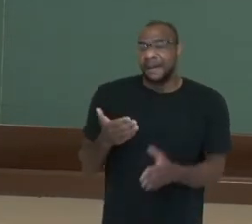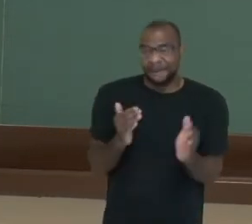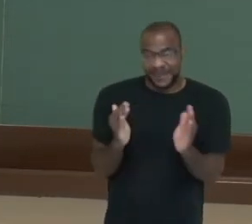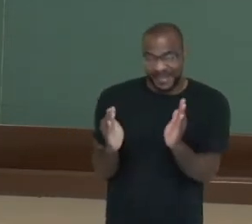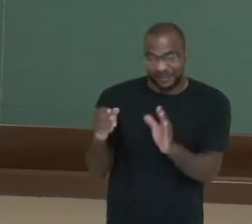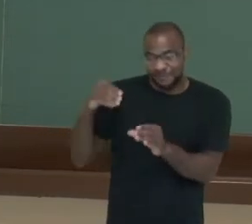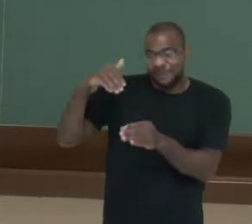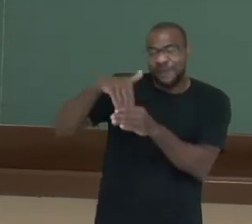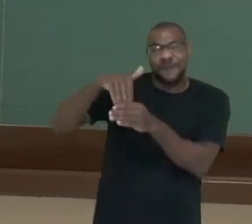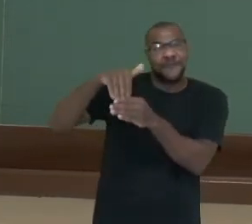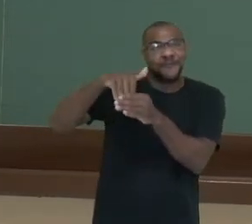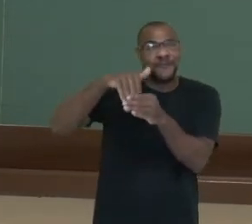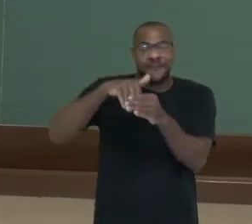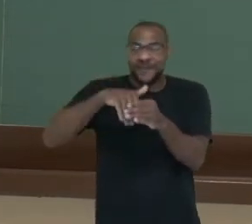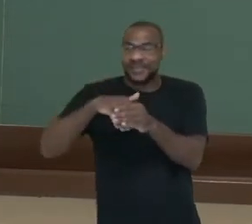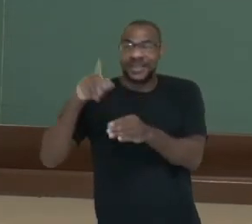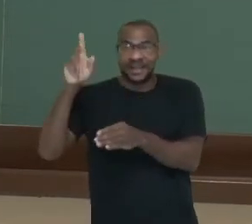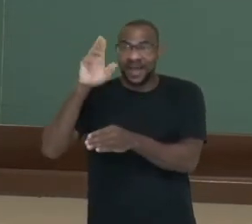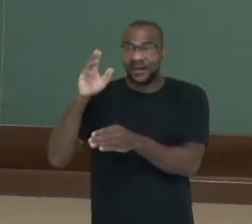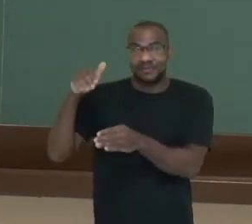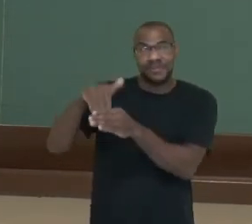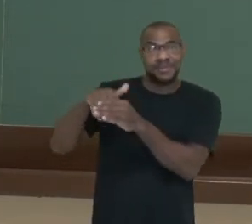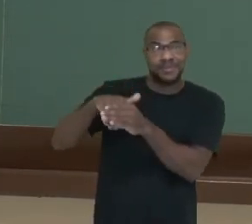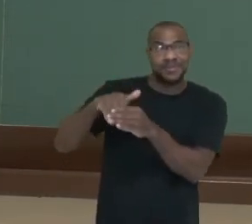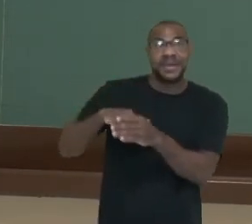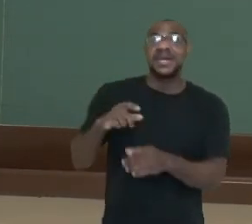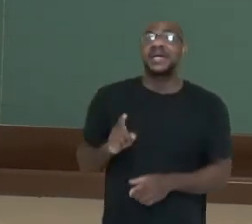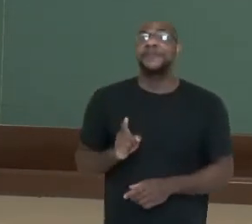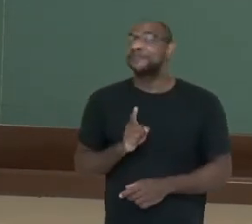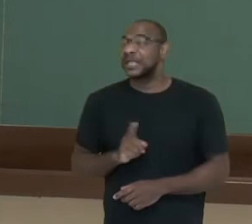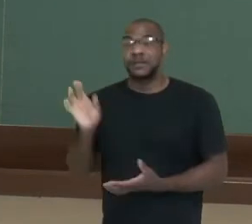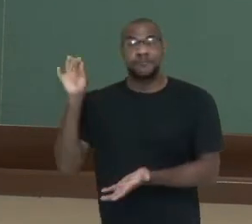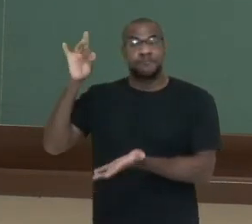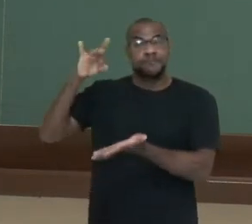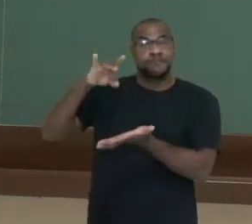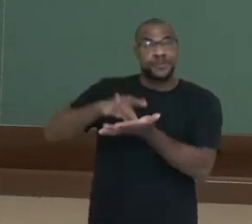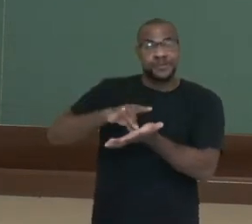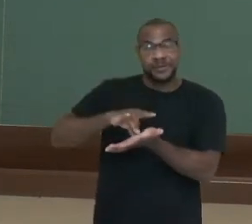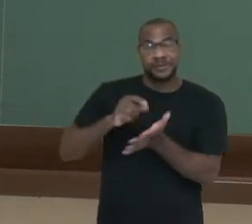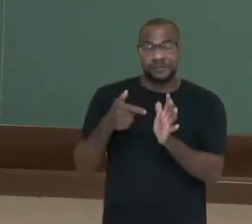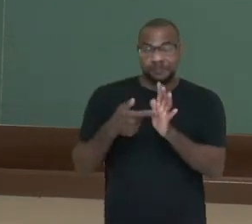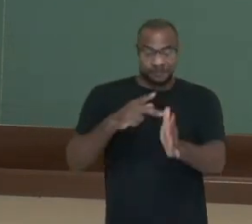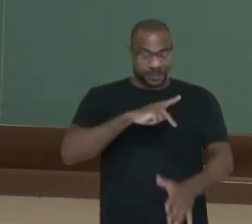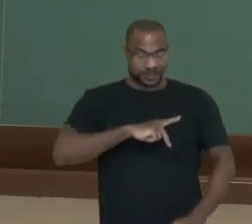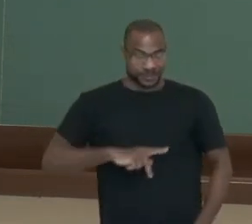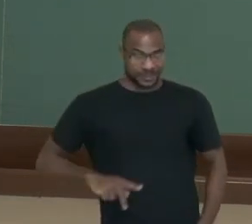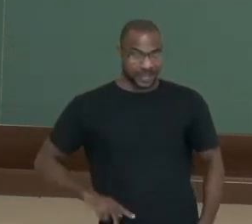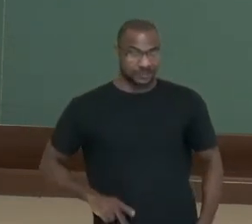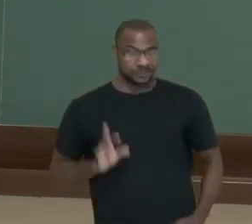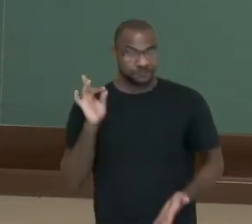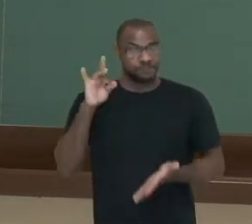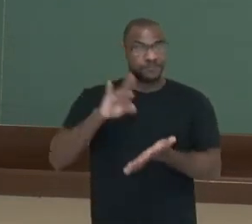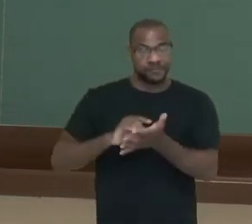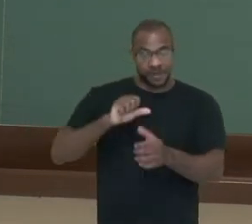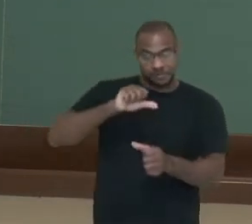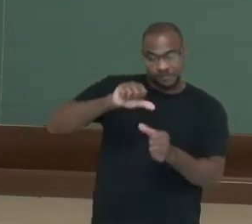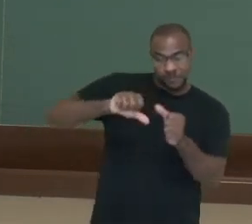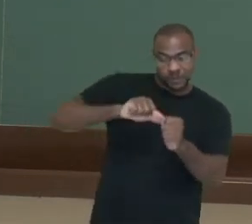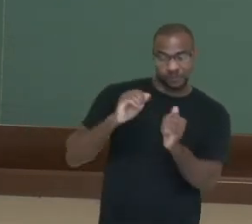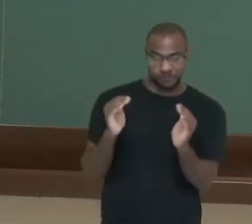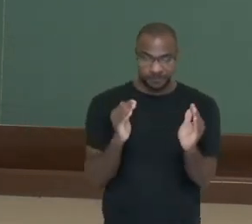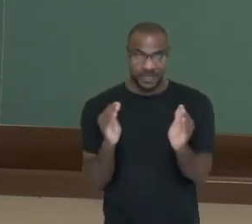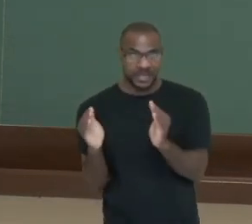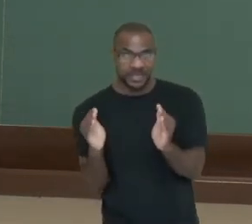votação, no caso russo, e ele solidifica em momentos em que ele é presidente, que vai alternando nos